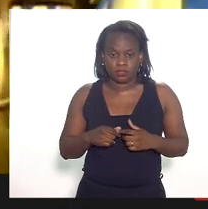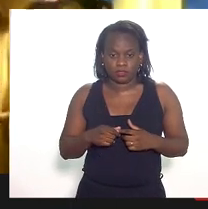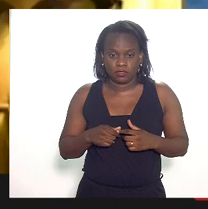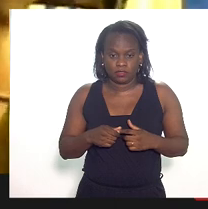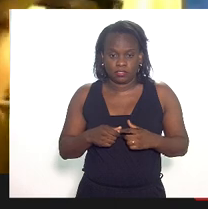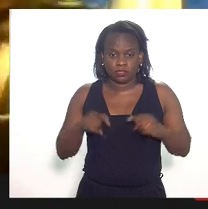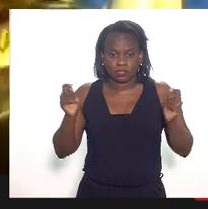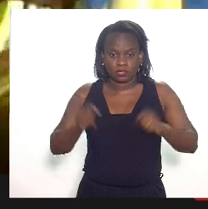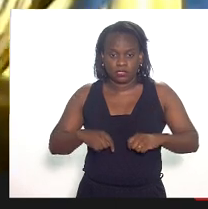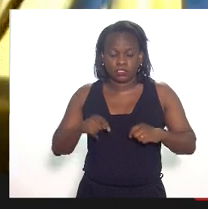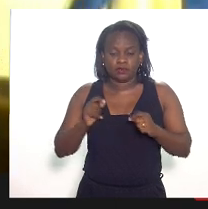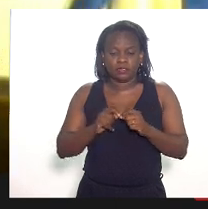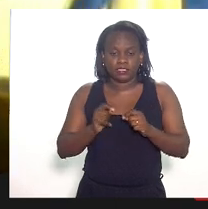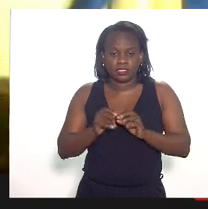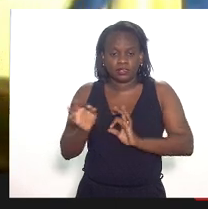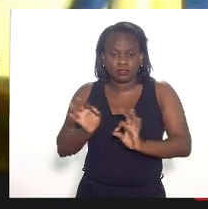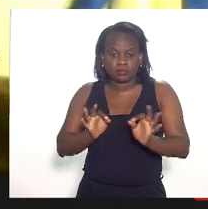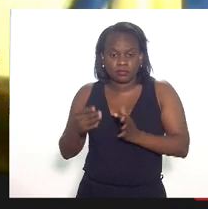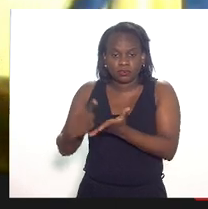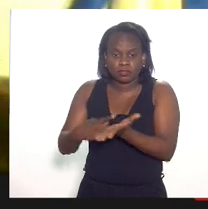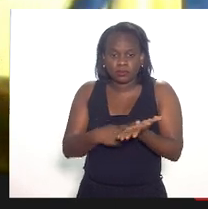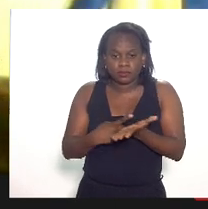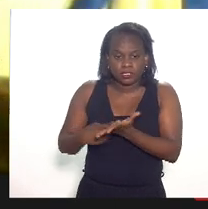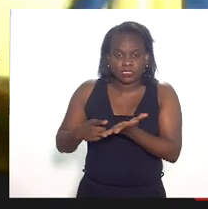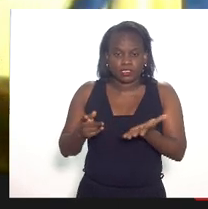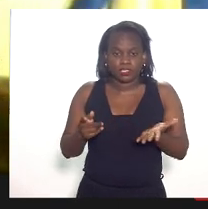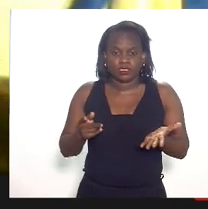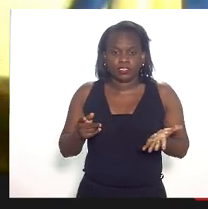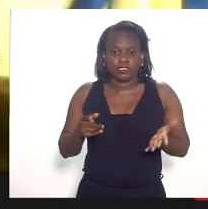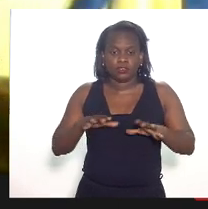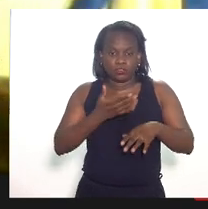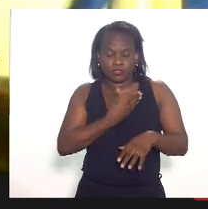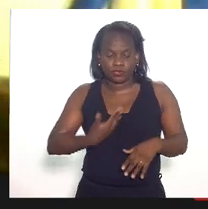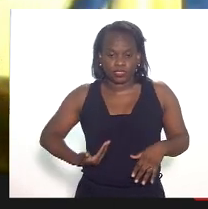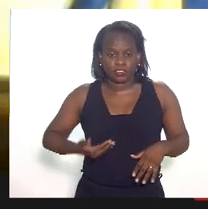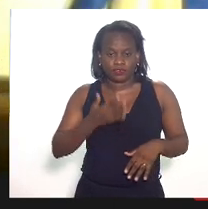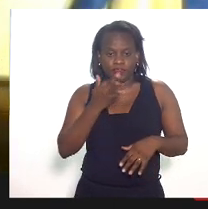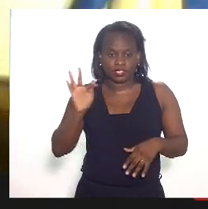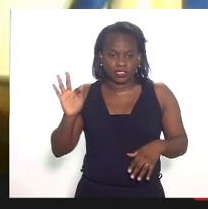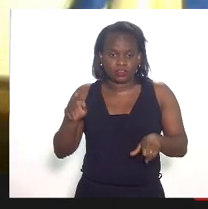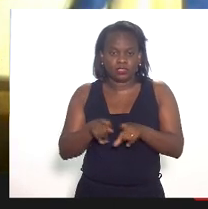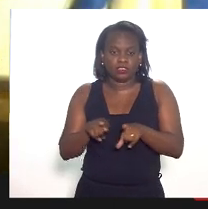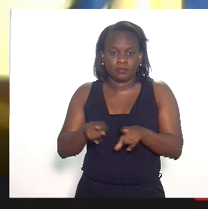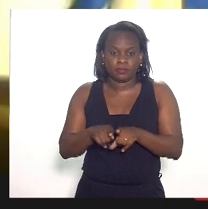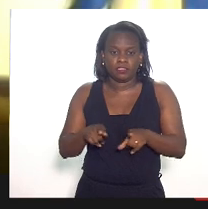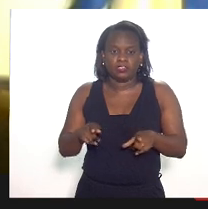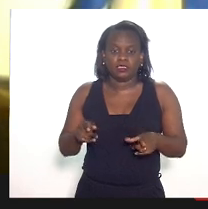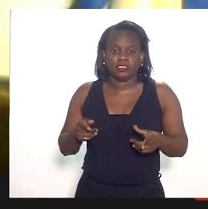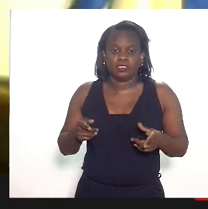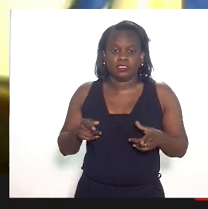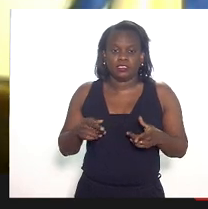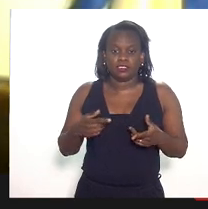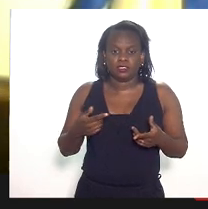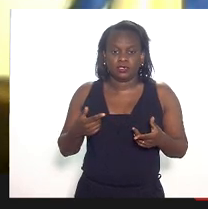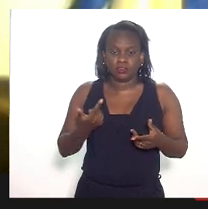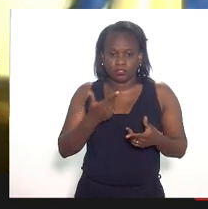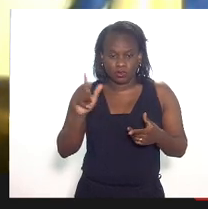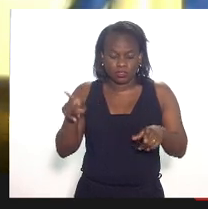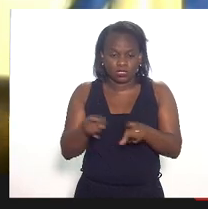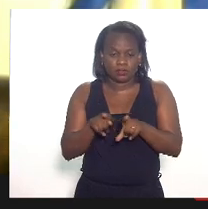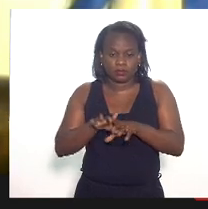se façam articulações aí com o governo federal e até OPAs, enfim, outros